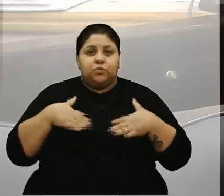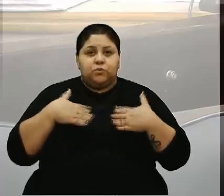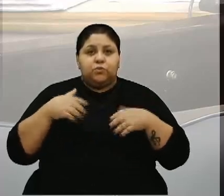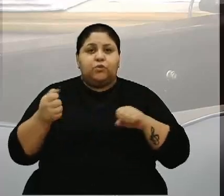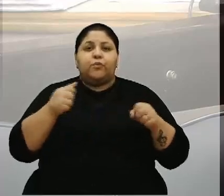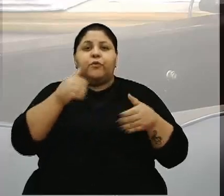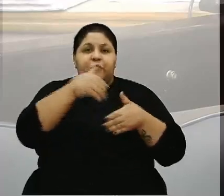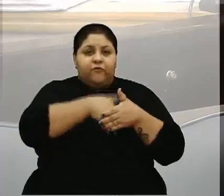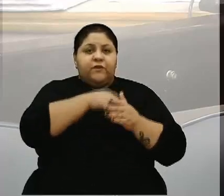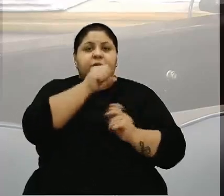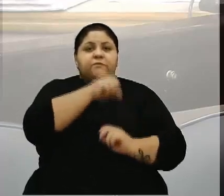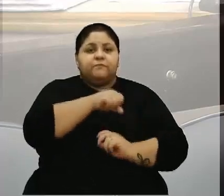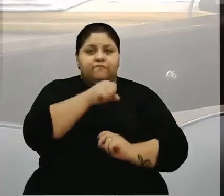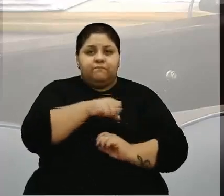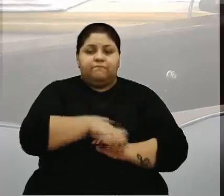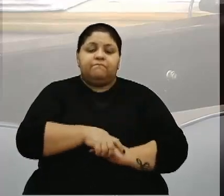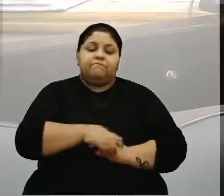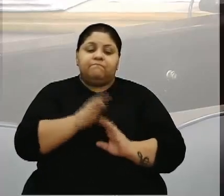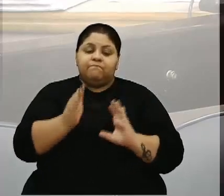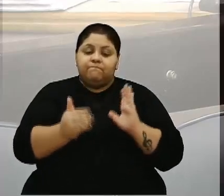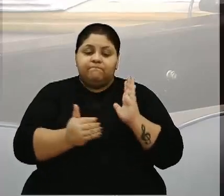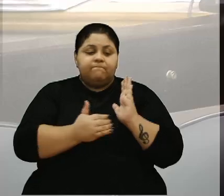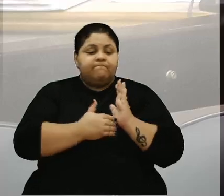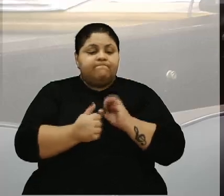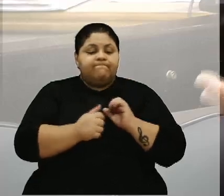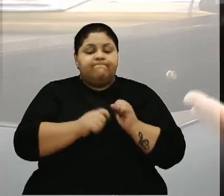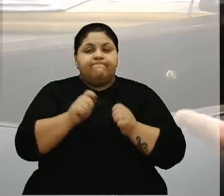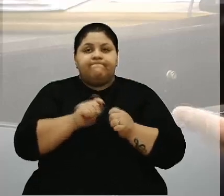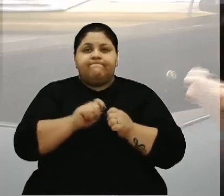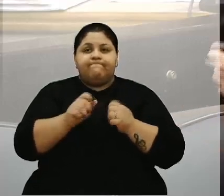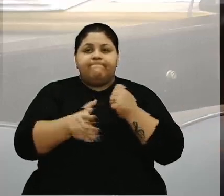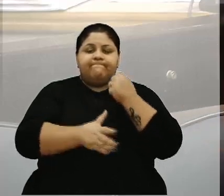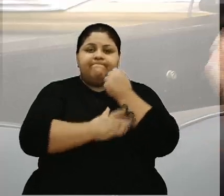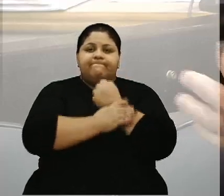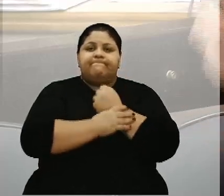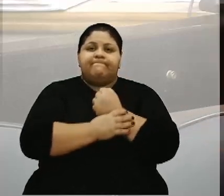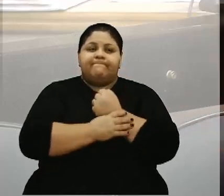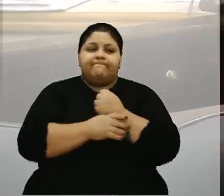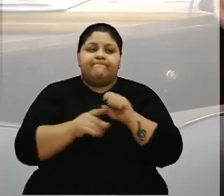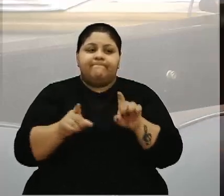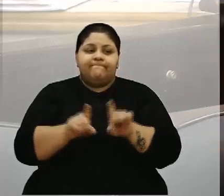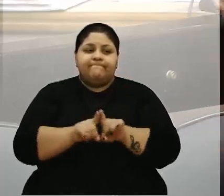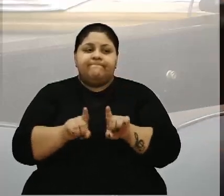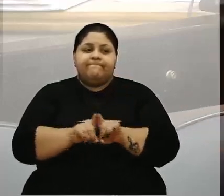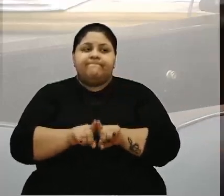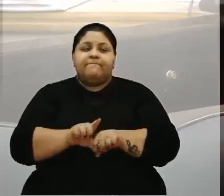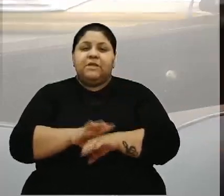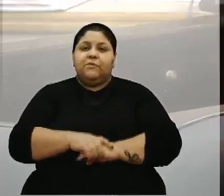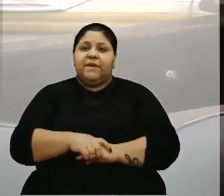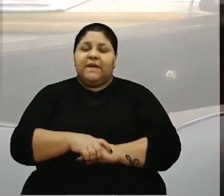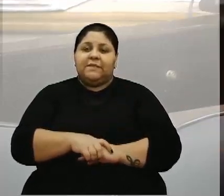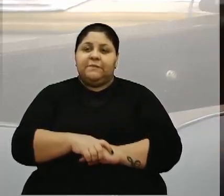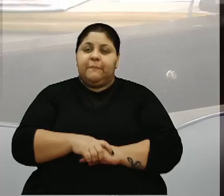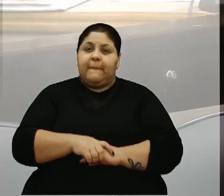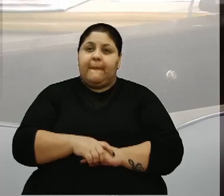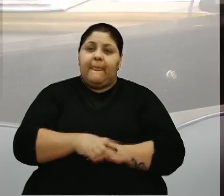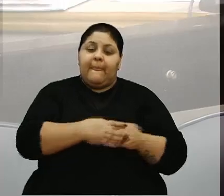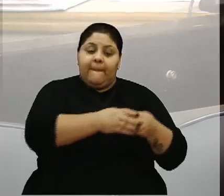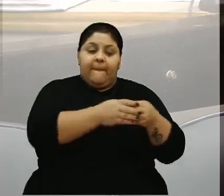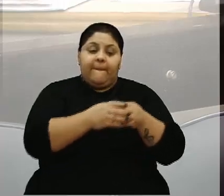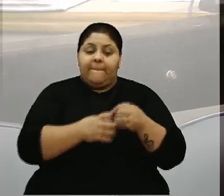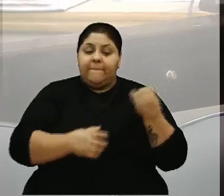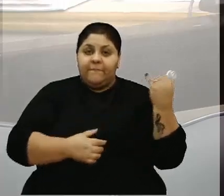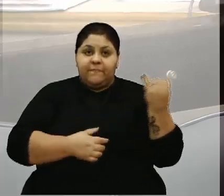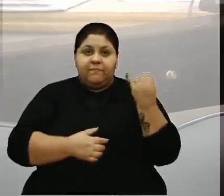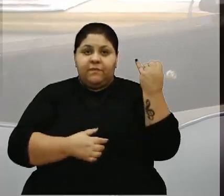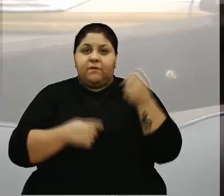votar, sim, que é o mínimo que podemos fazer, garantir o mínimo para a qualidade dessa categoria tão importante na